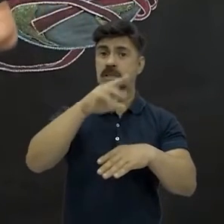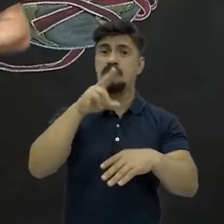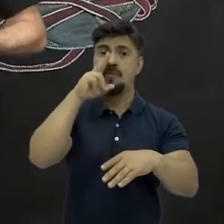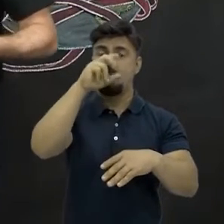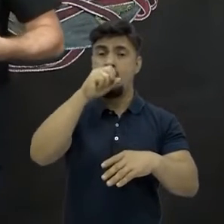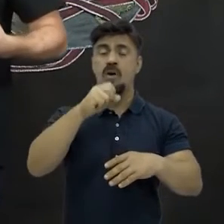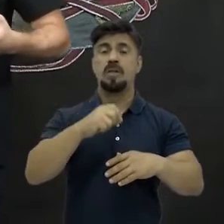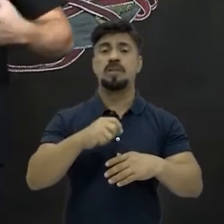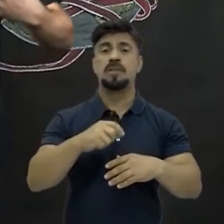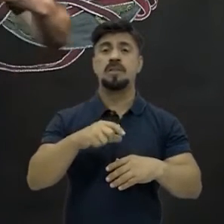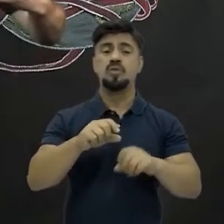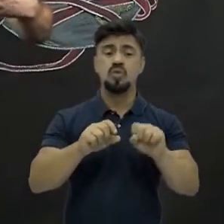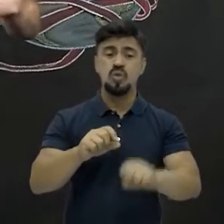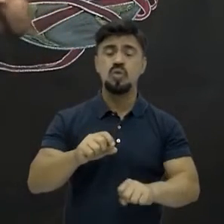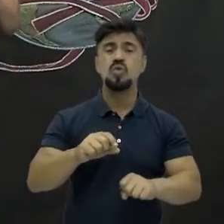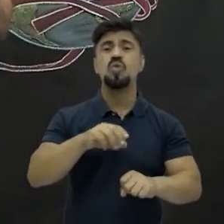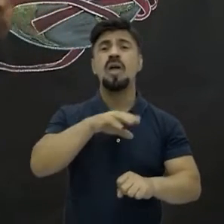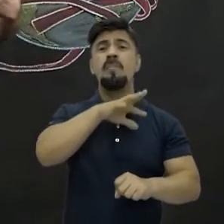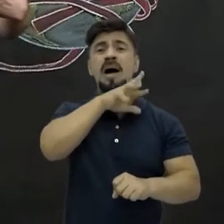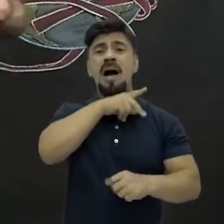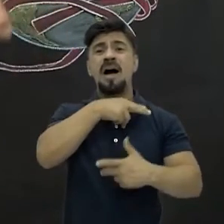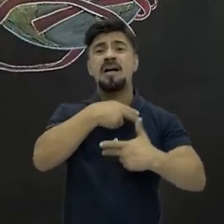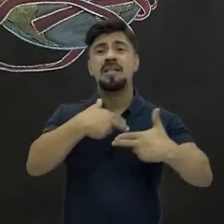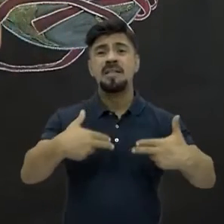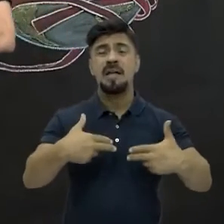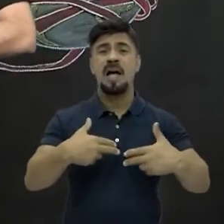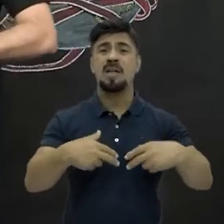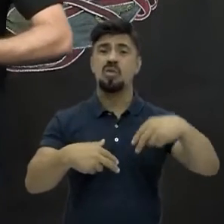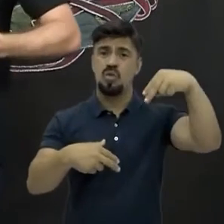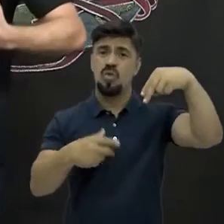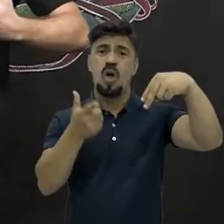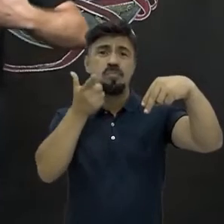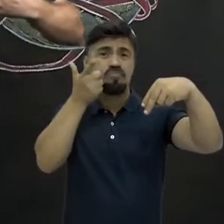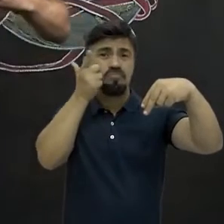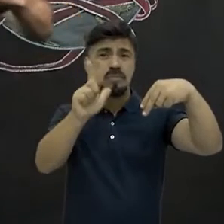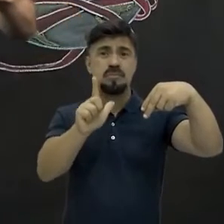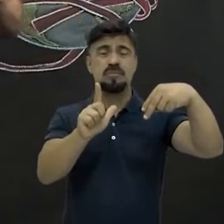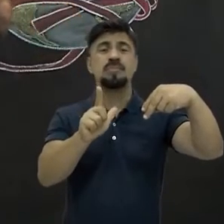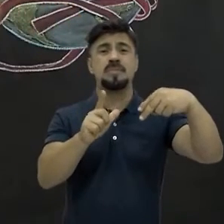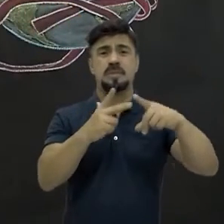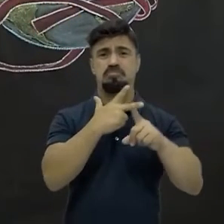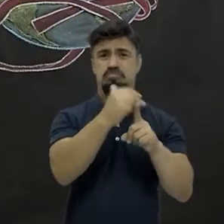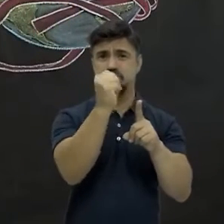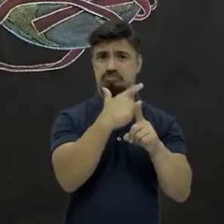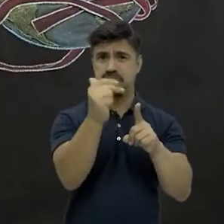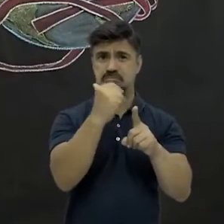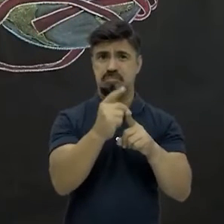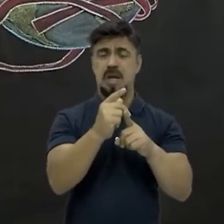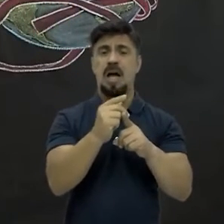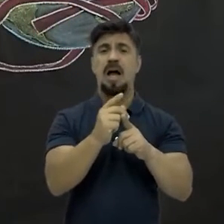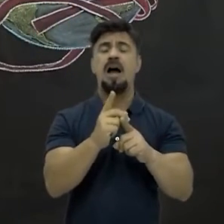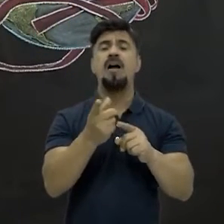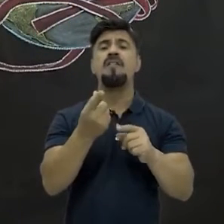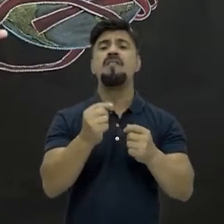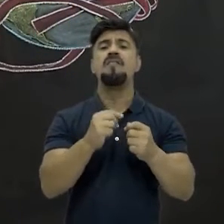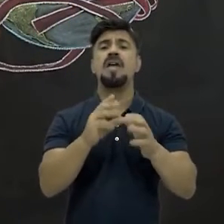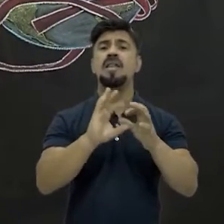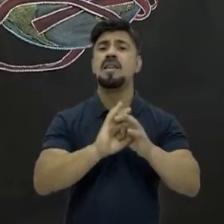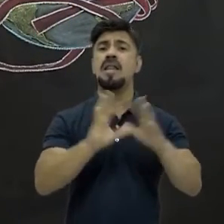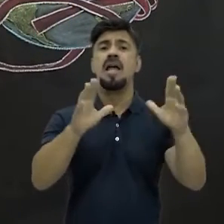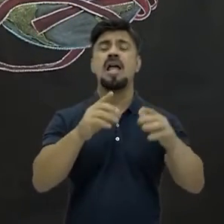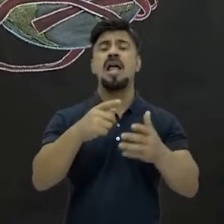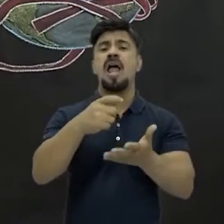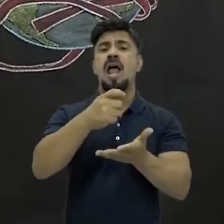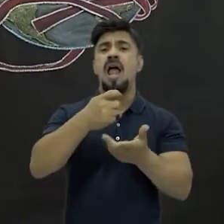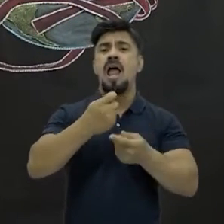eram mais agropecuárias. Claro, as do norte acabaram vencendo e instalando um sistema de liberalismo